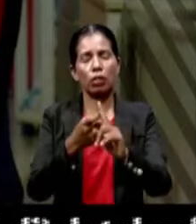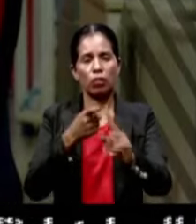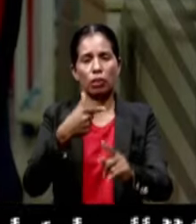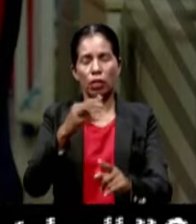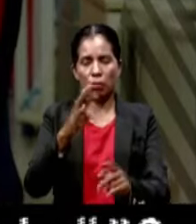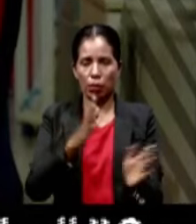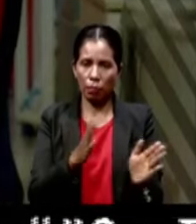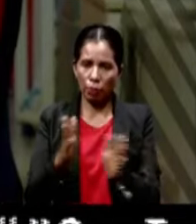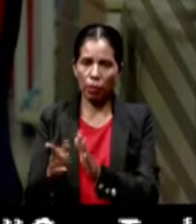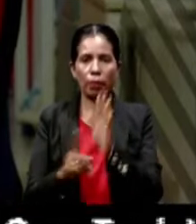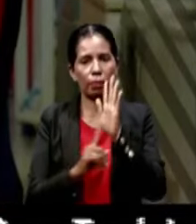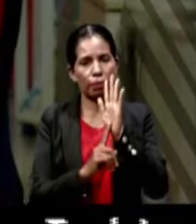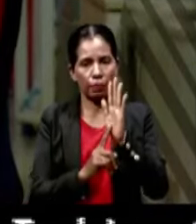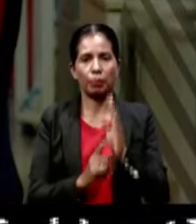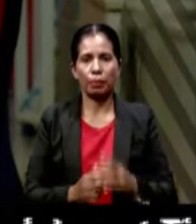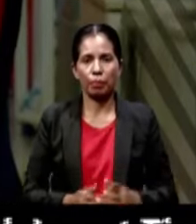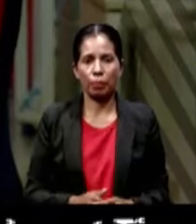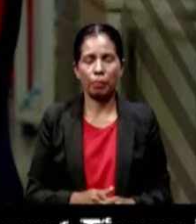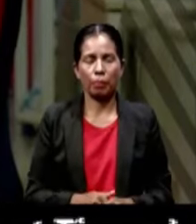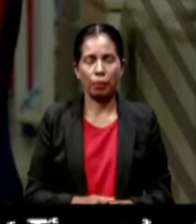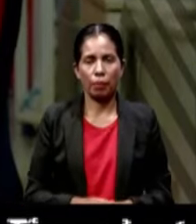GMN prepara-na.